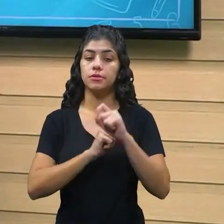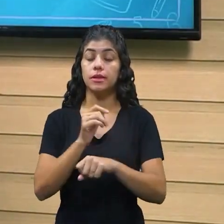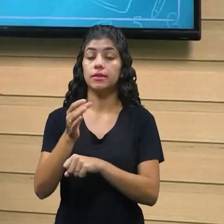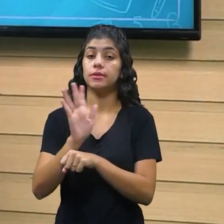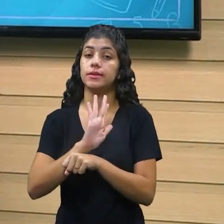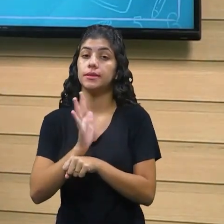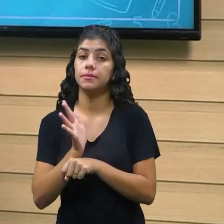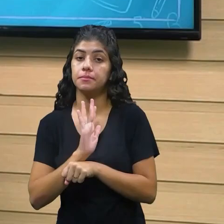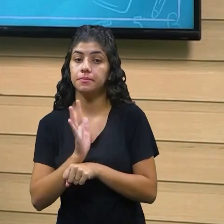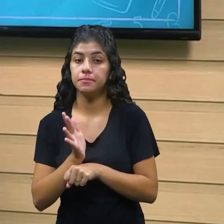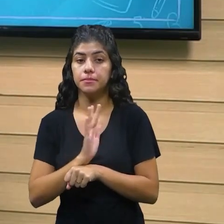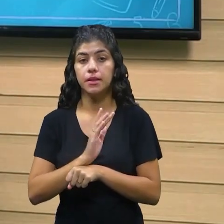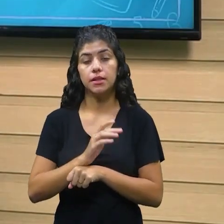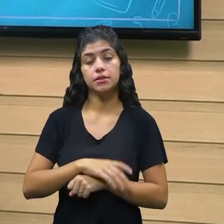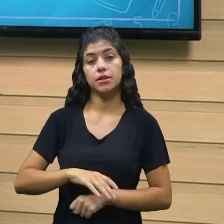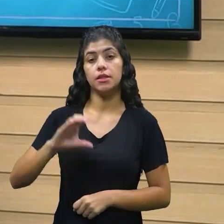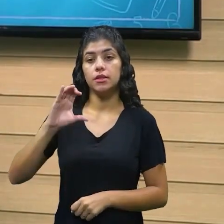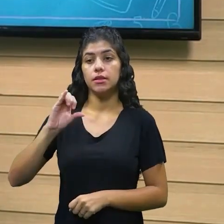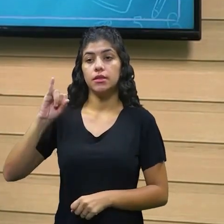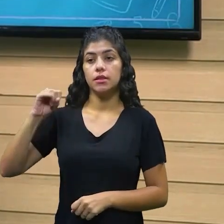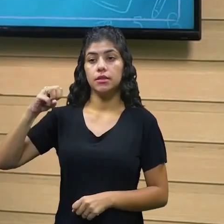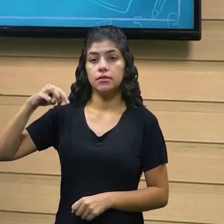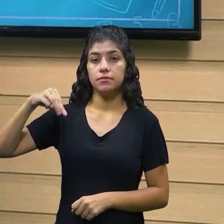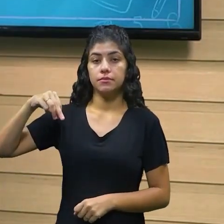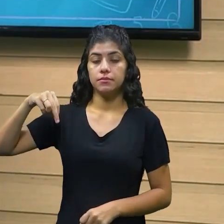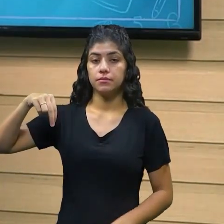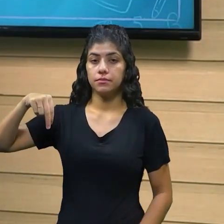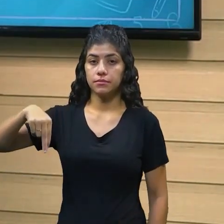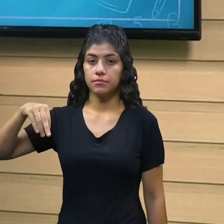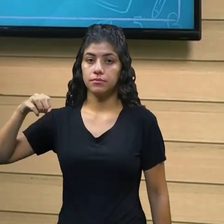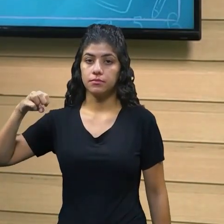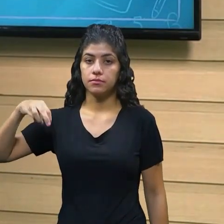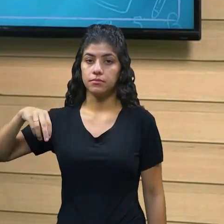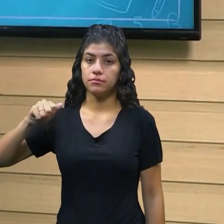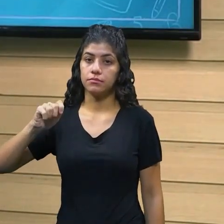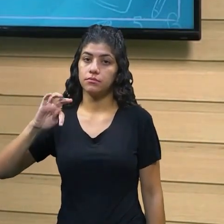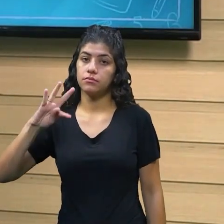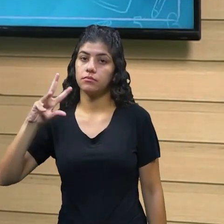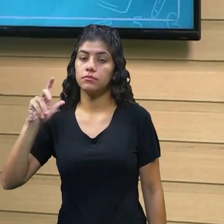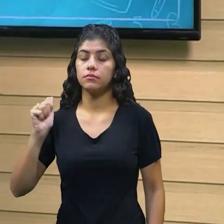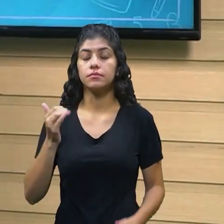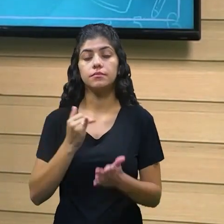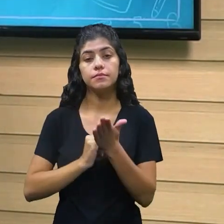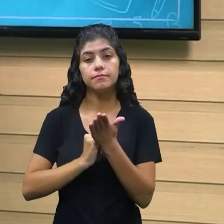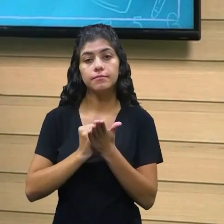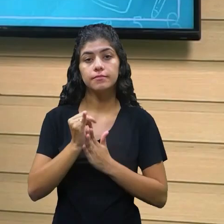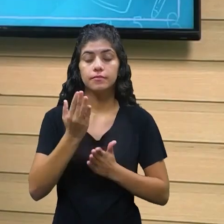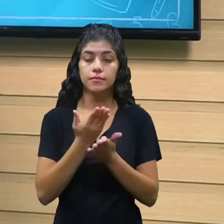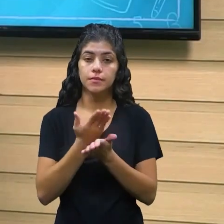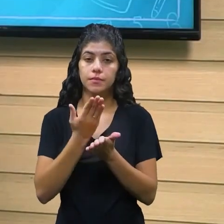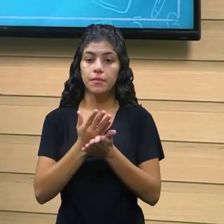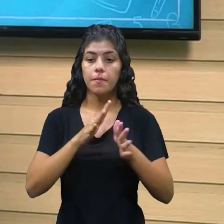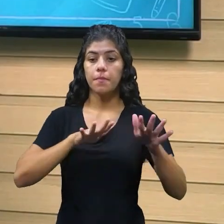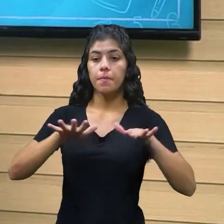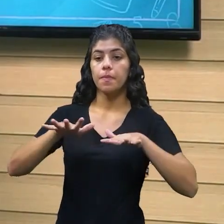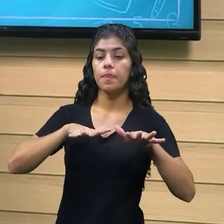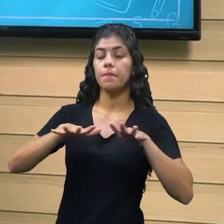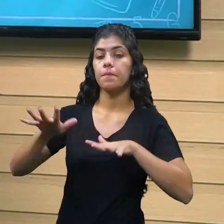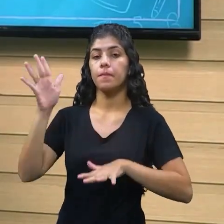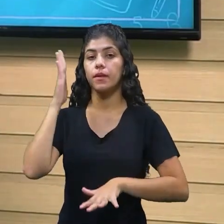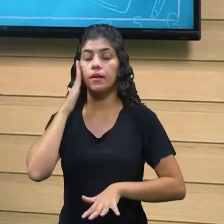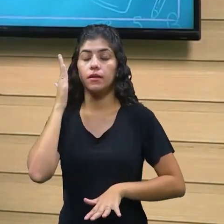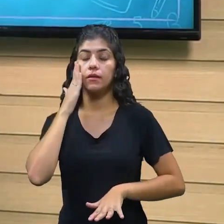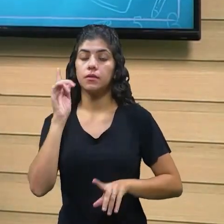né? Falamos também sobre dinâmica. Vimos ali uma introdução ao estudo dos movimentos. Entendemos que